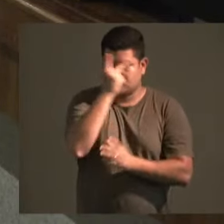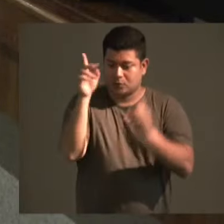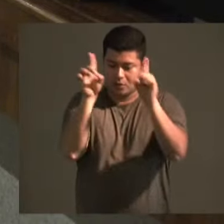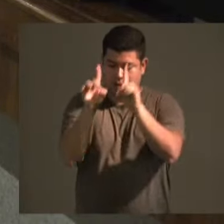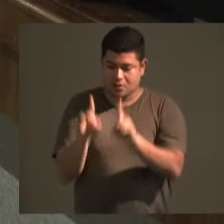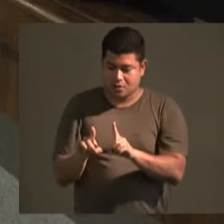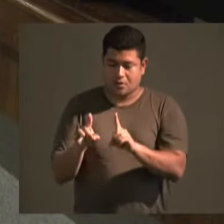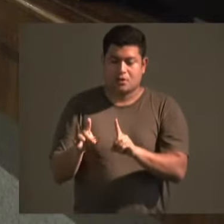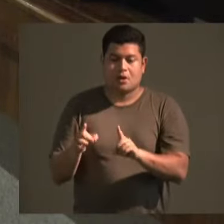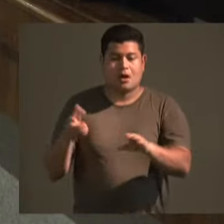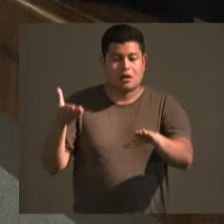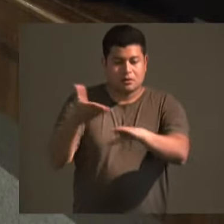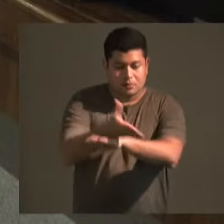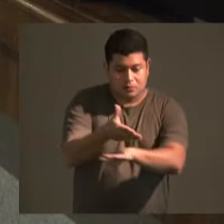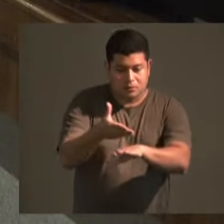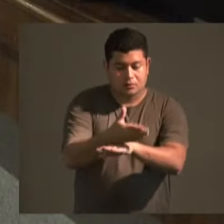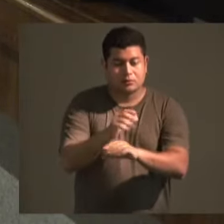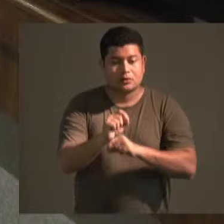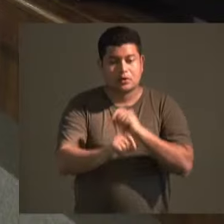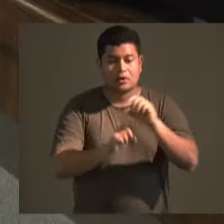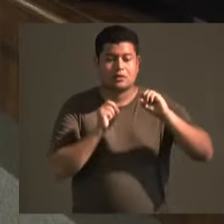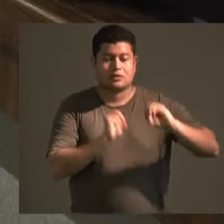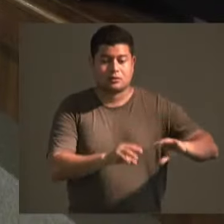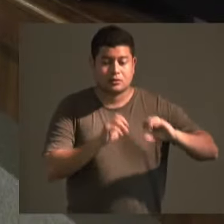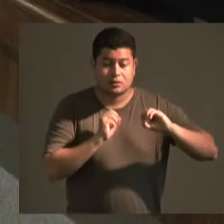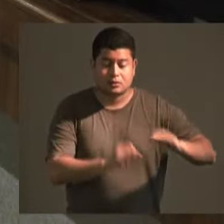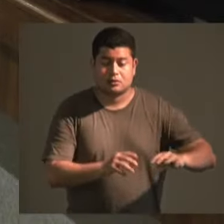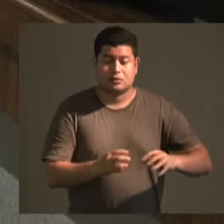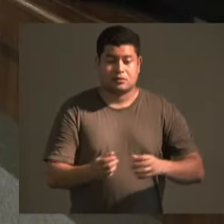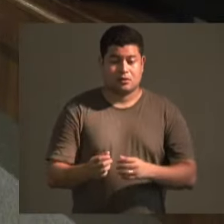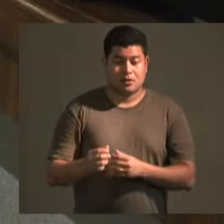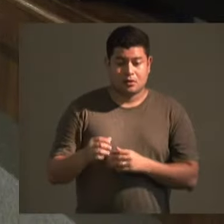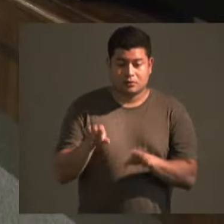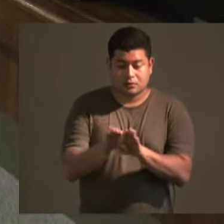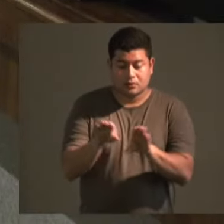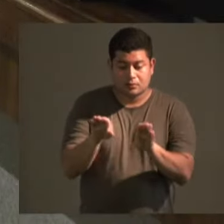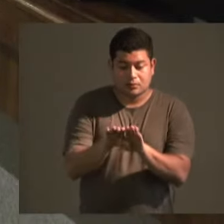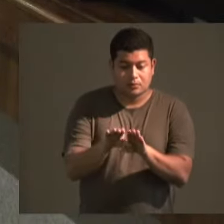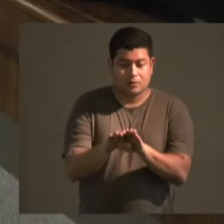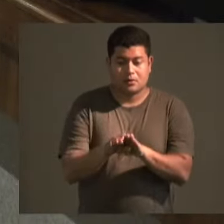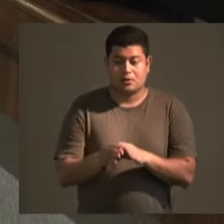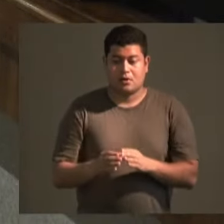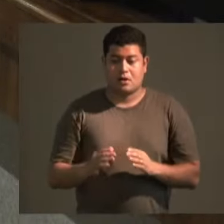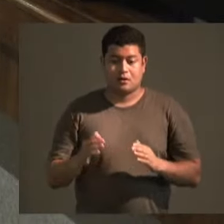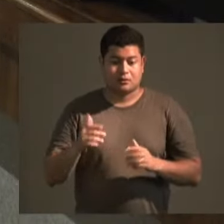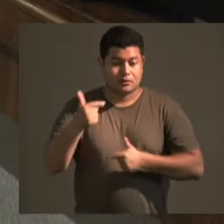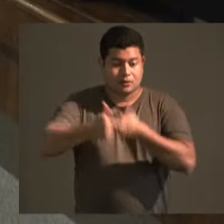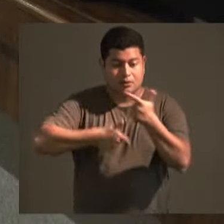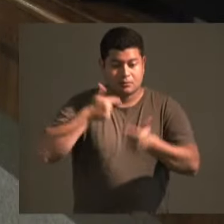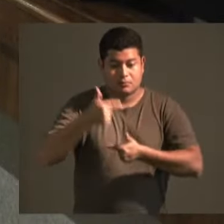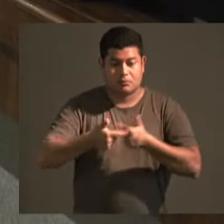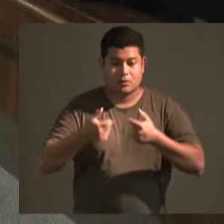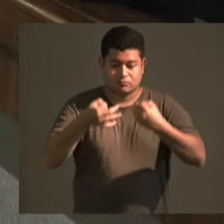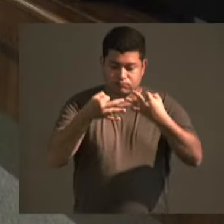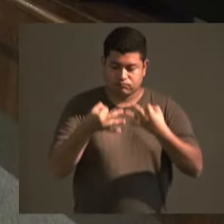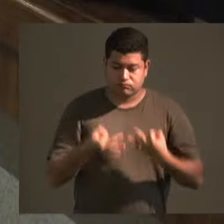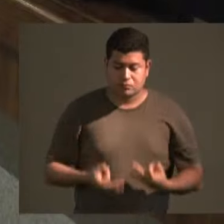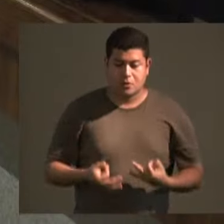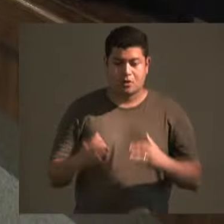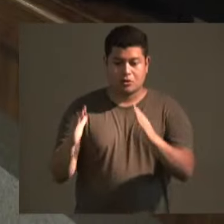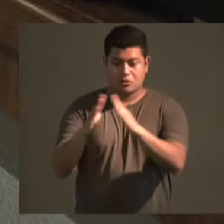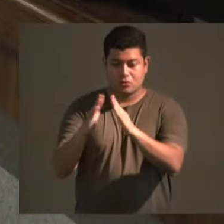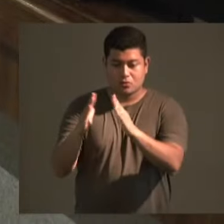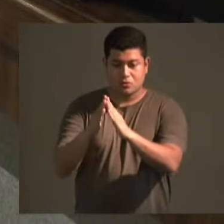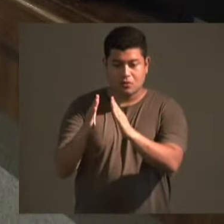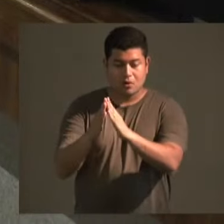ter trabalho digno, possam ter um local adequado para morar, porque a gente vê assim, que essas pessoas realmente estão